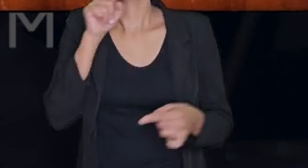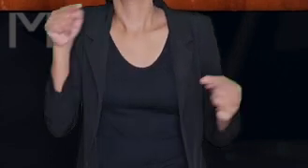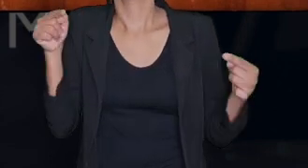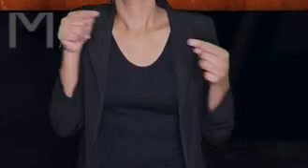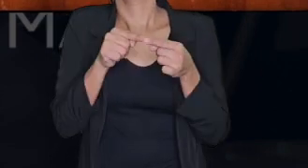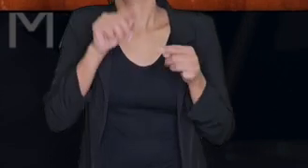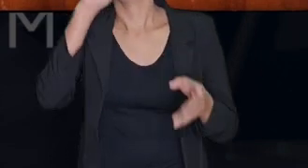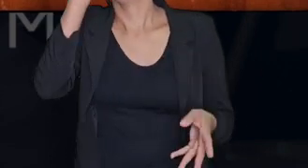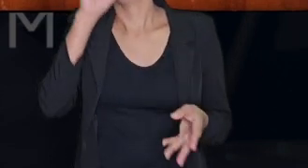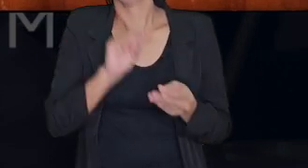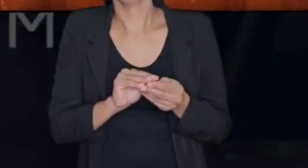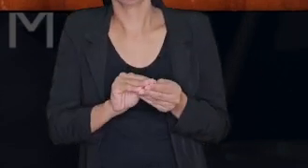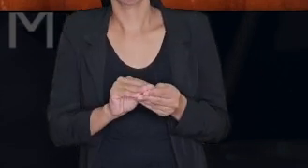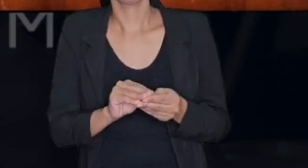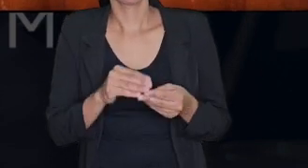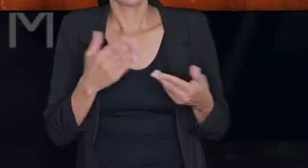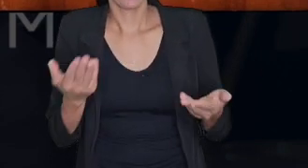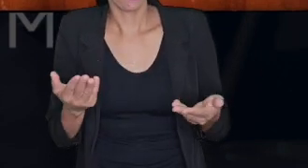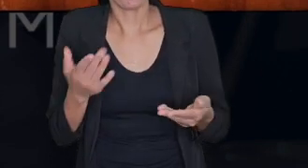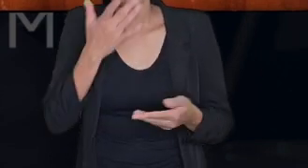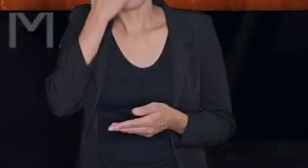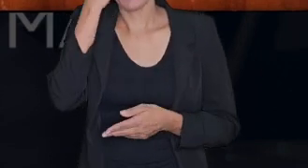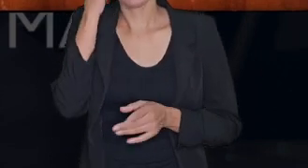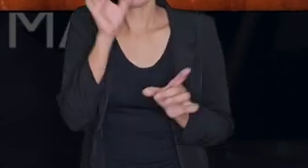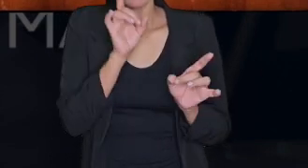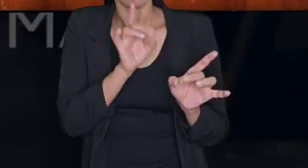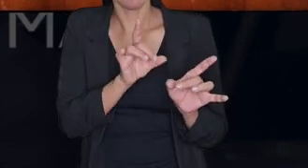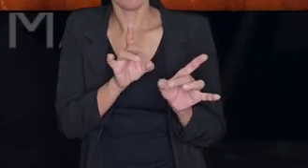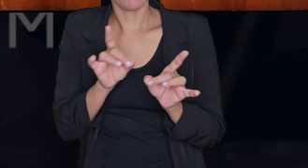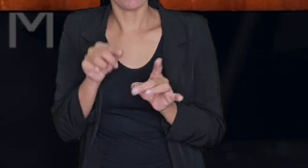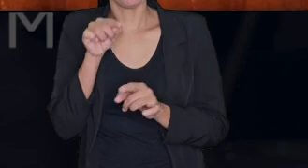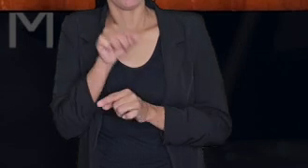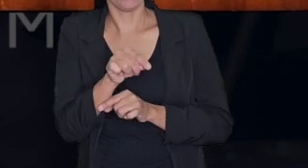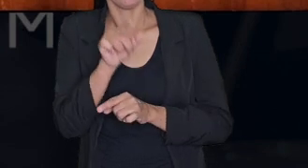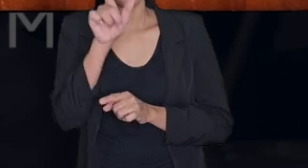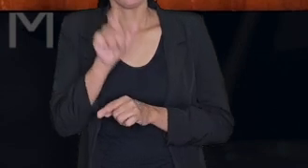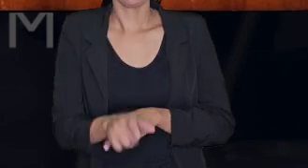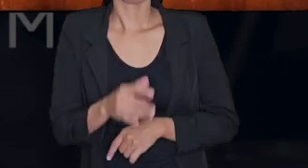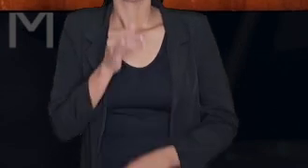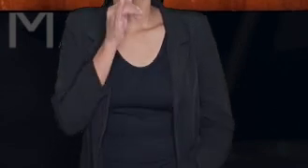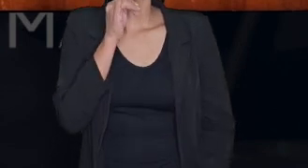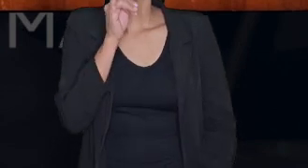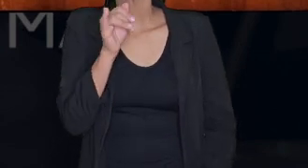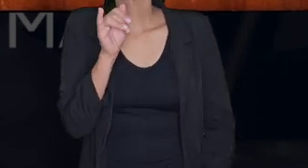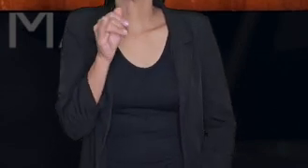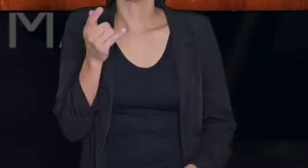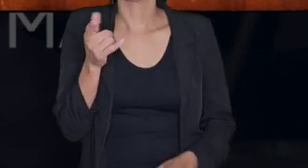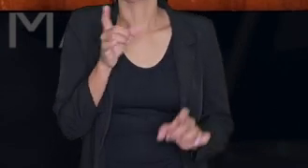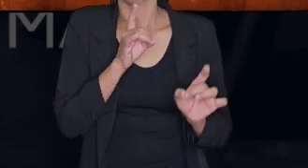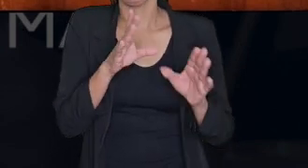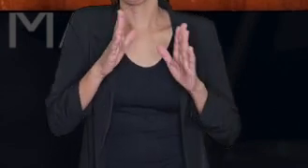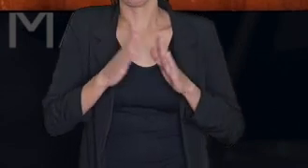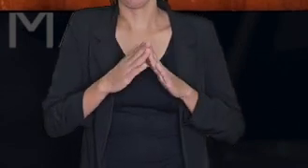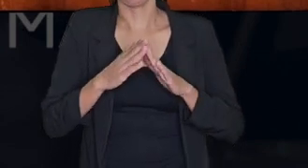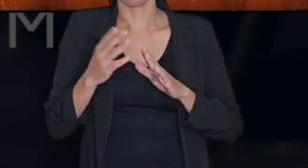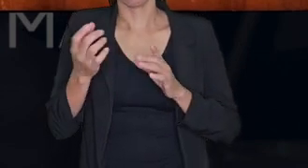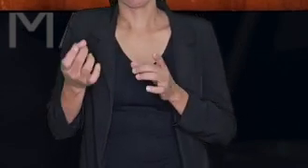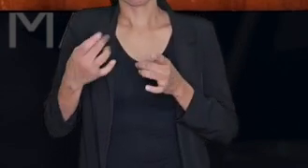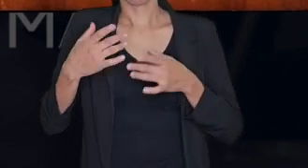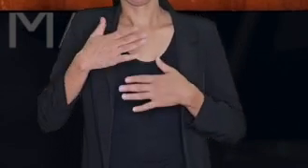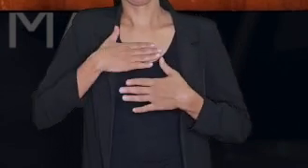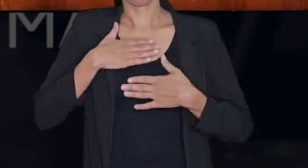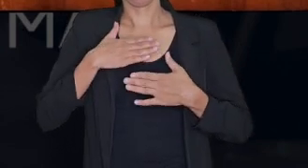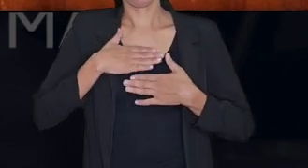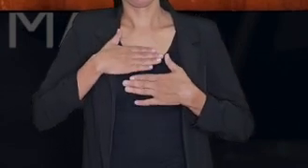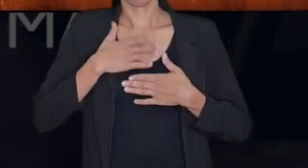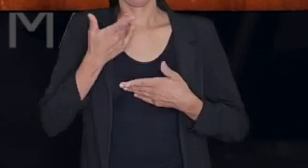parece óbvio que vocês chegarão à seguinte conclusão. Vamos lá. O vendedor, ele disse